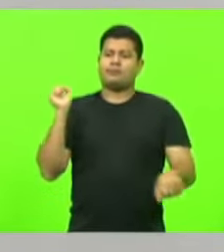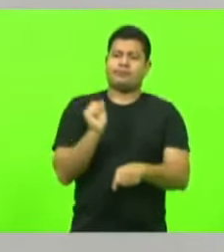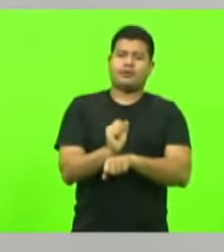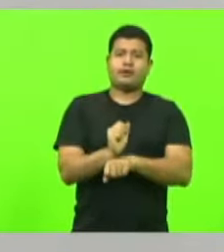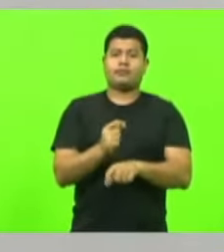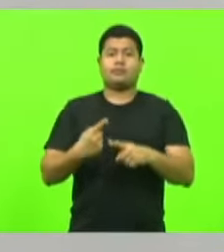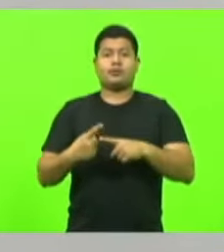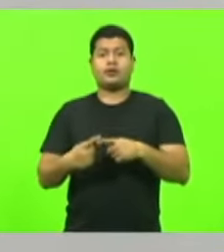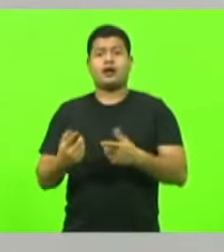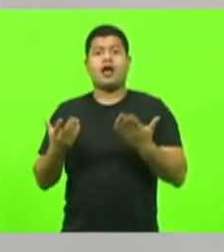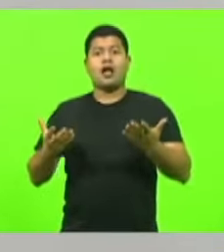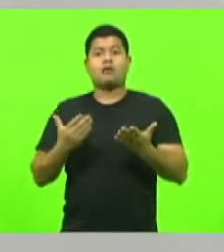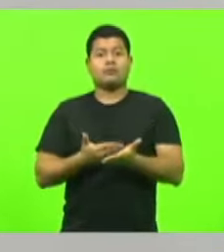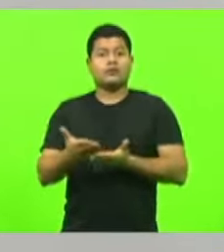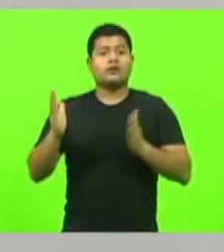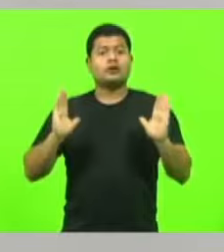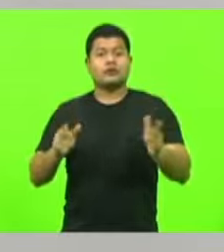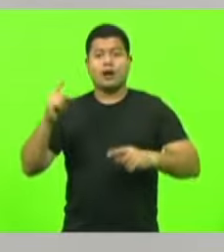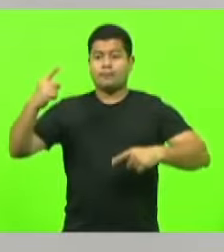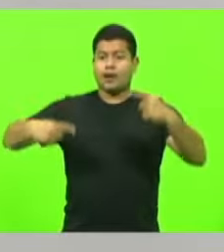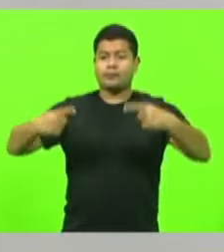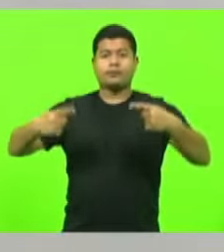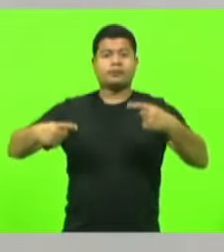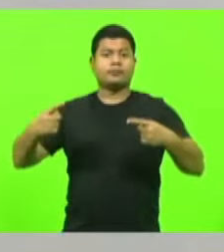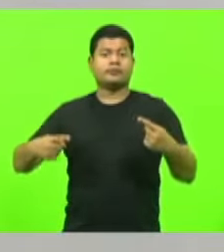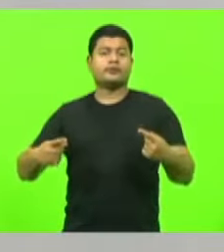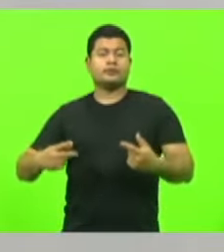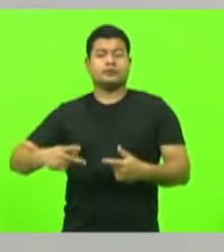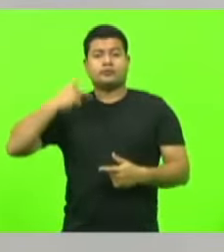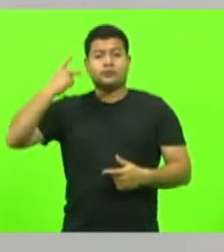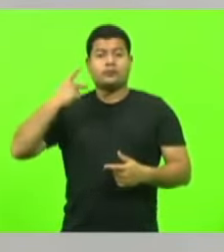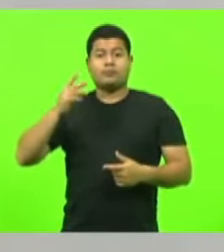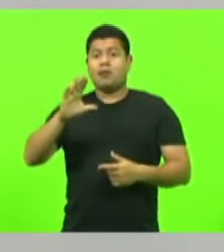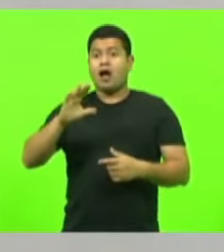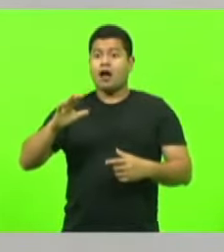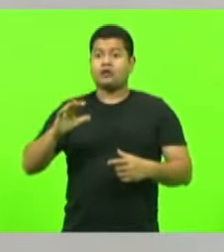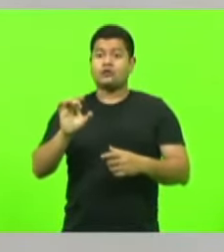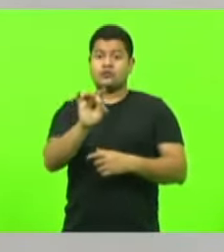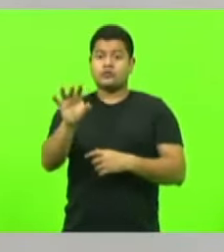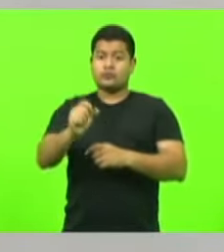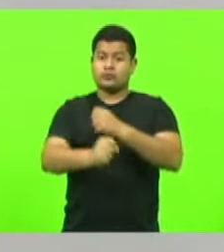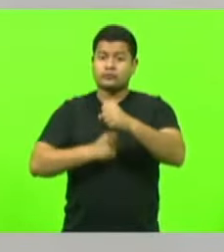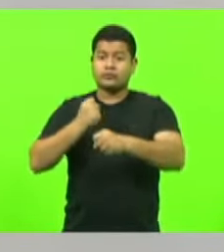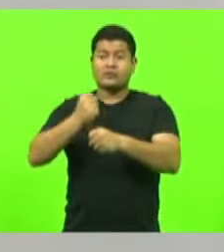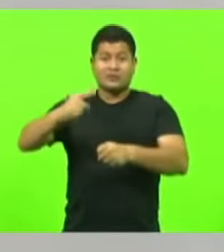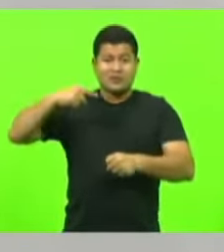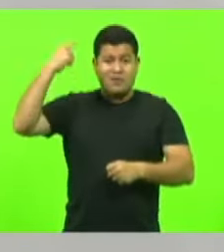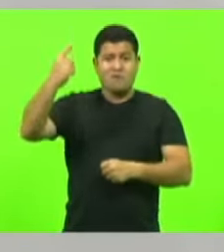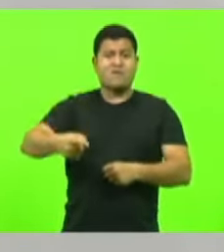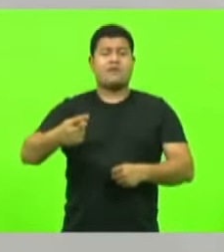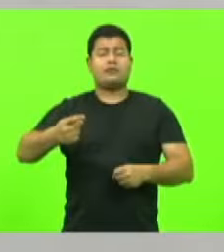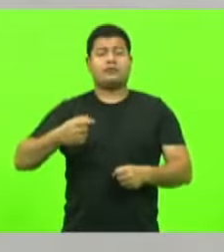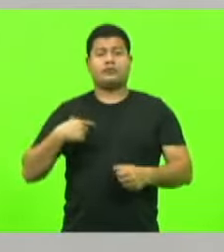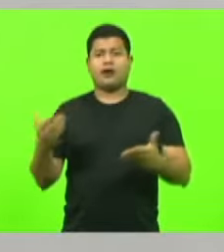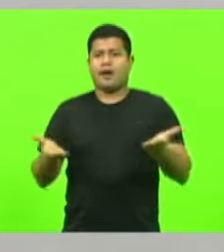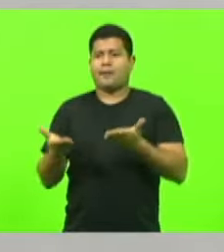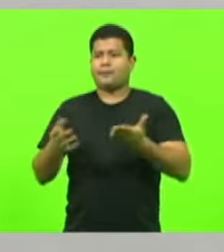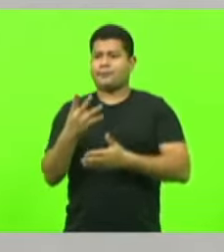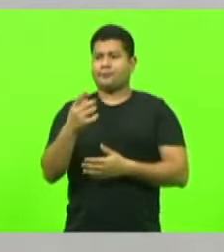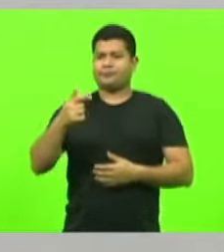político eleitoral que deve acontecer o ano que vem. E que não pode ter na 470 o lombo para fazer